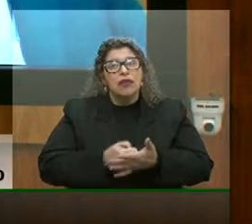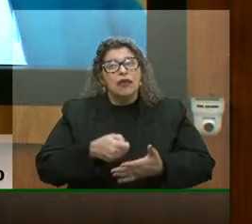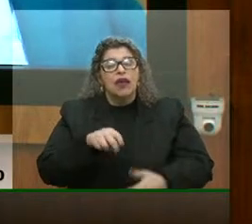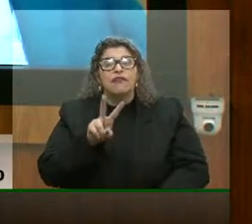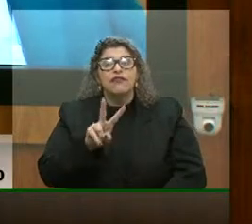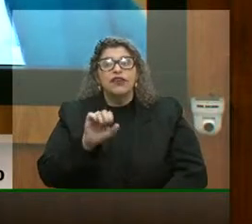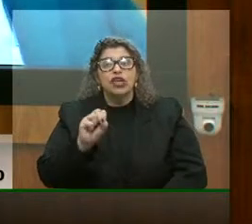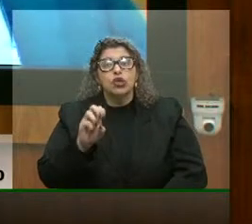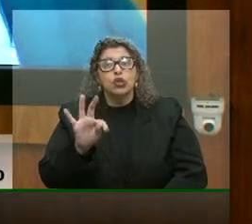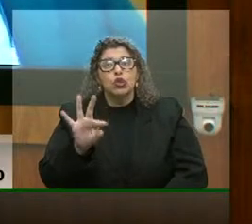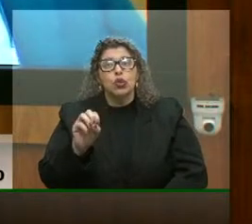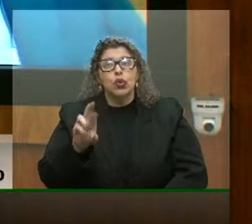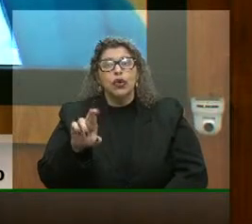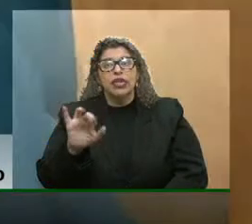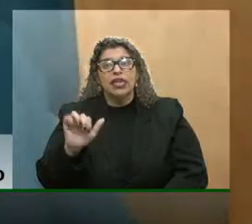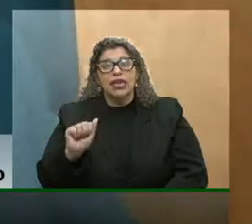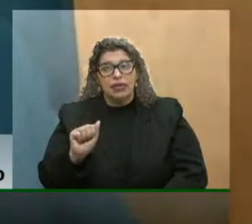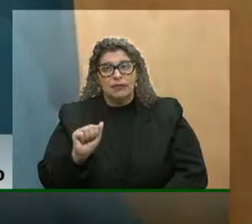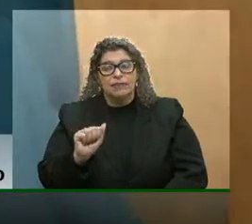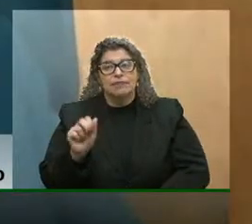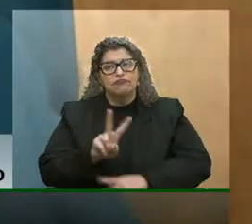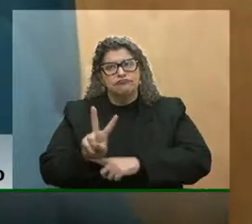já manifestei e reitero mais uma vez.